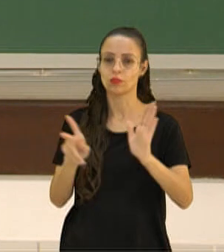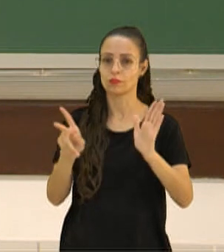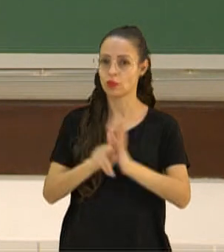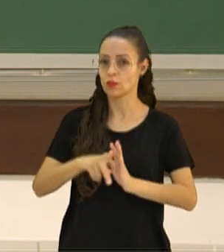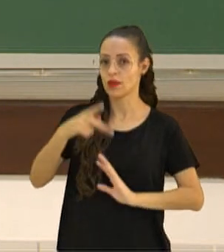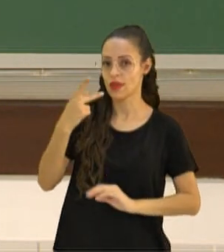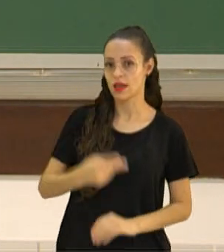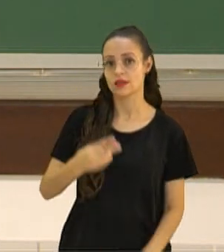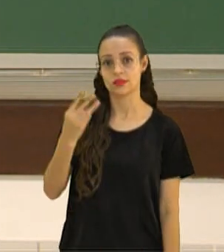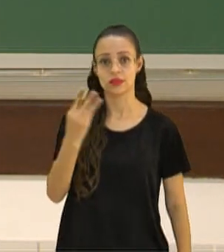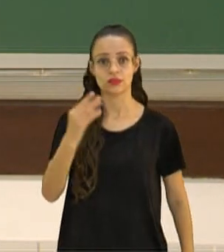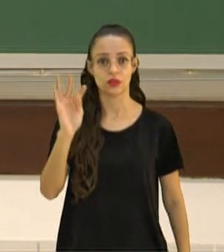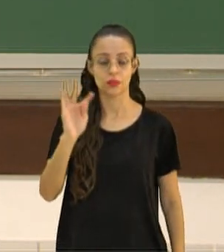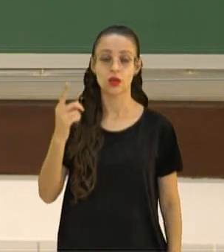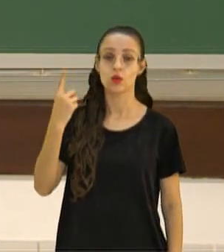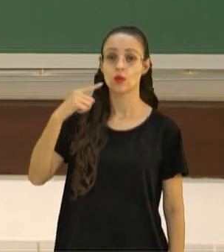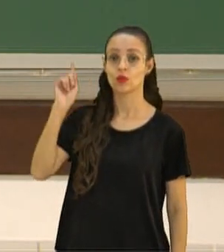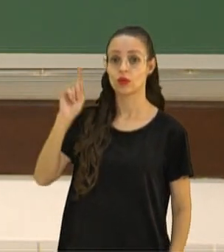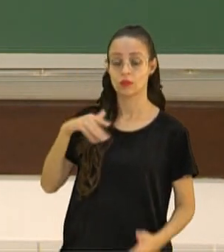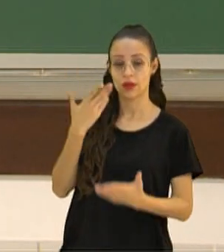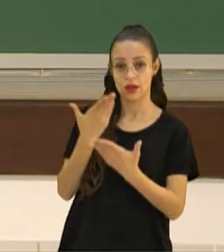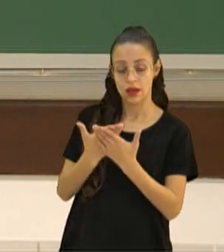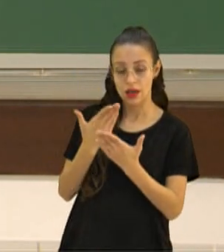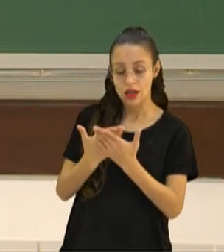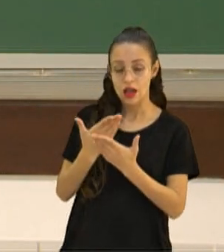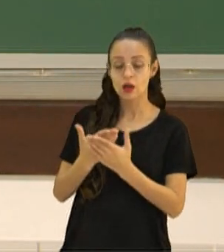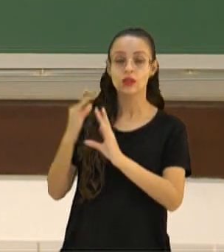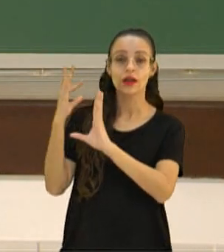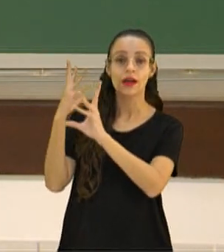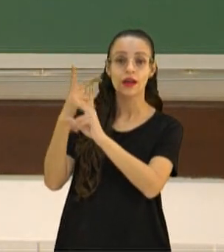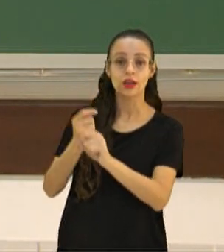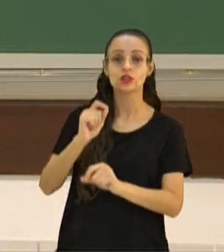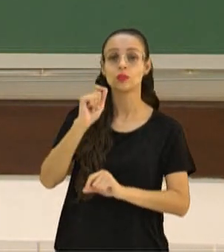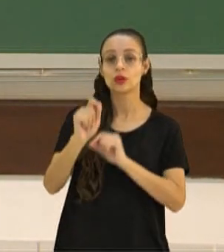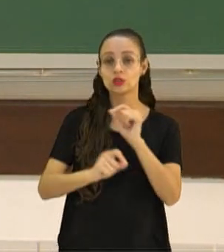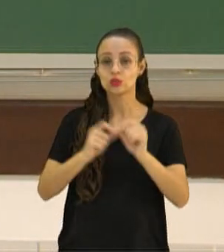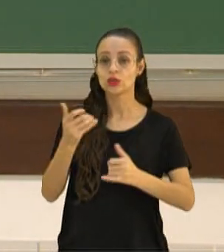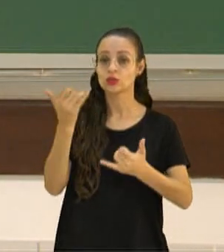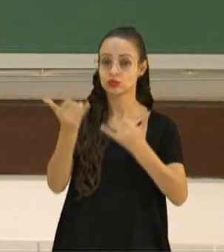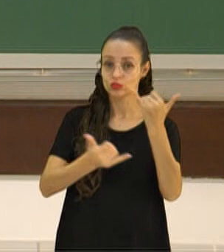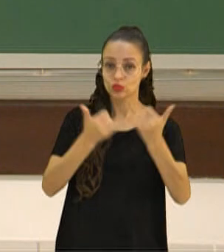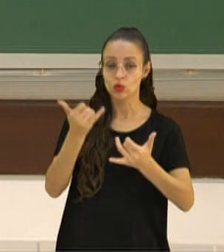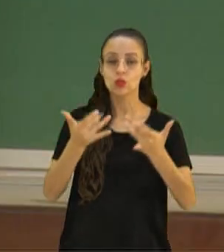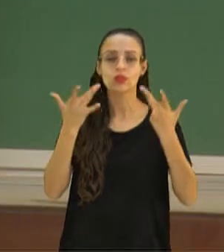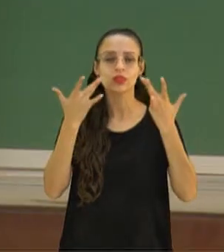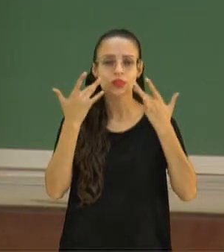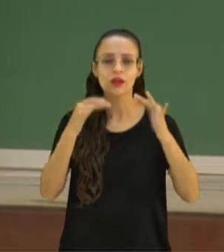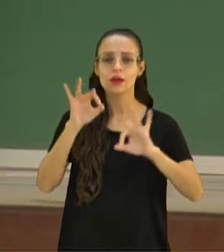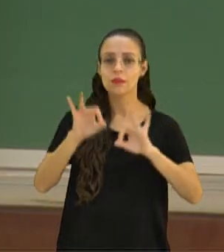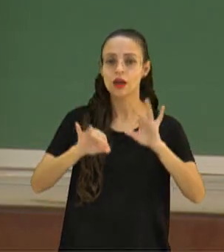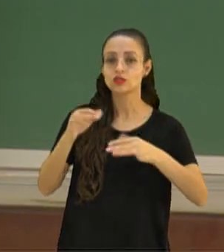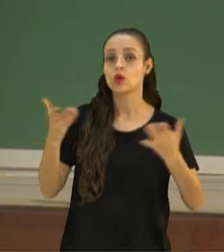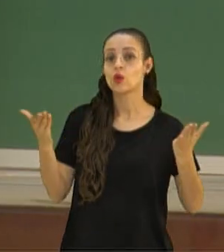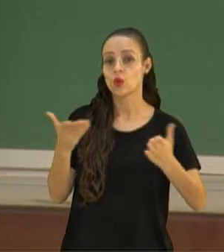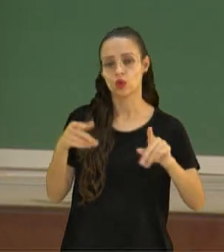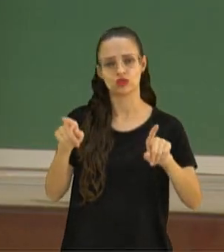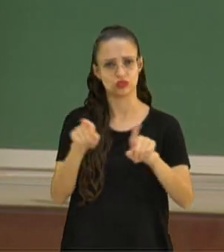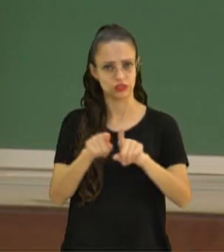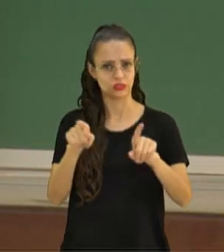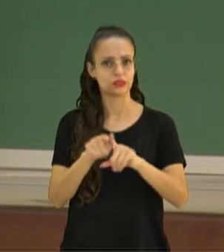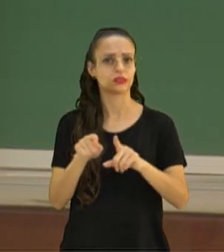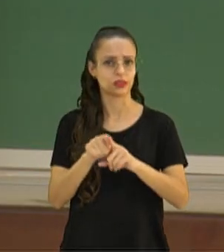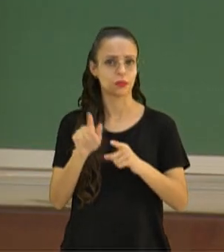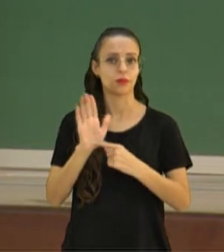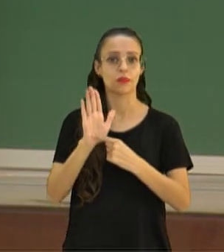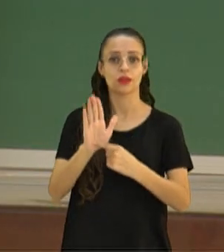nós retomamos os conteúdos dos jogos dramáticos, Hoje vamos retomar um conteúdo também de uma manifestação dentro dos jogos